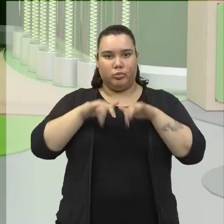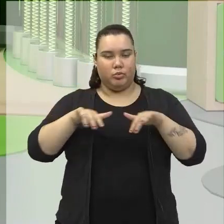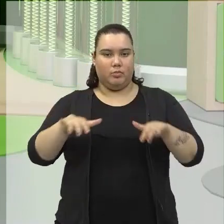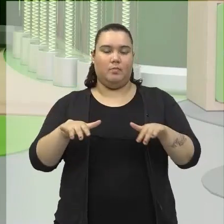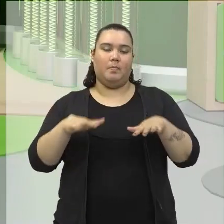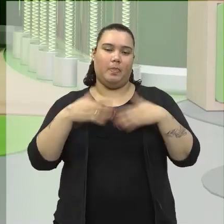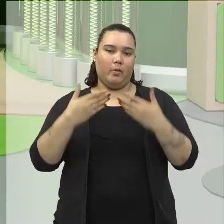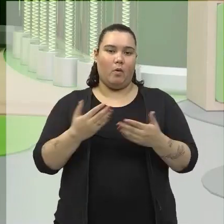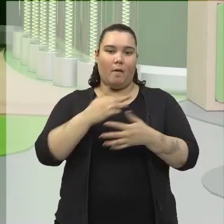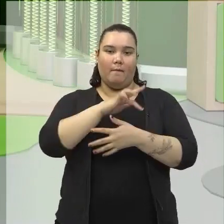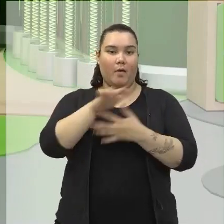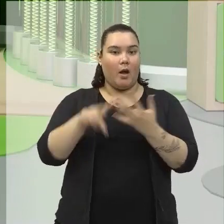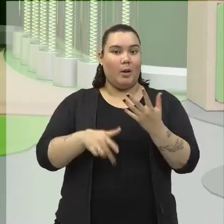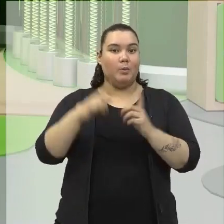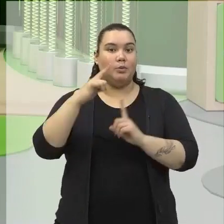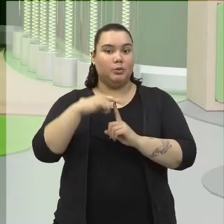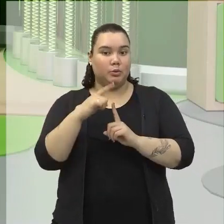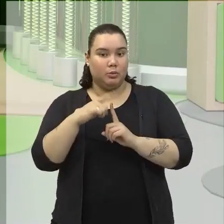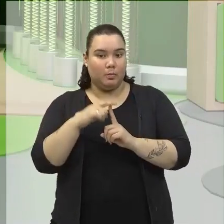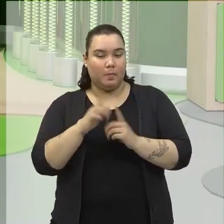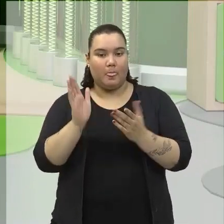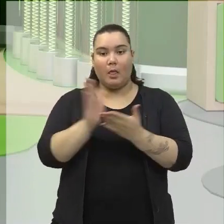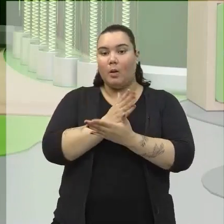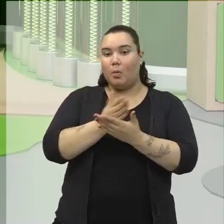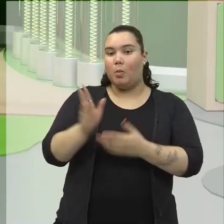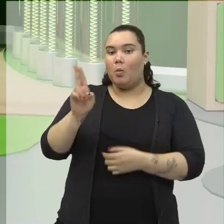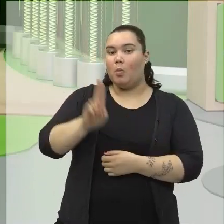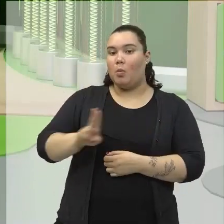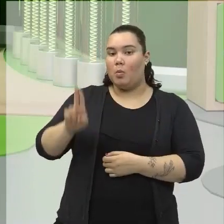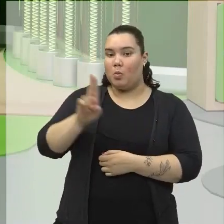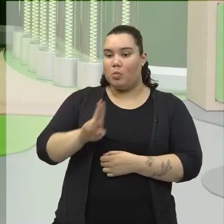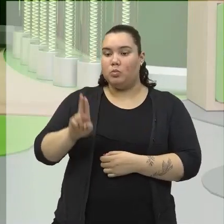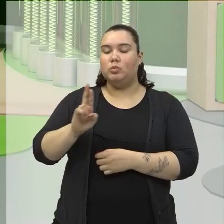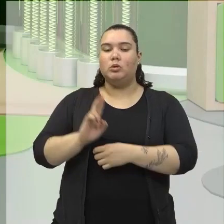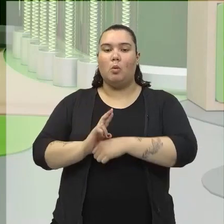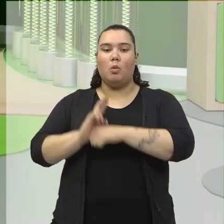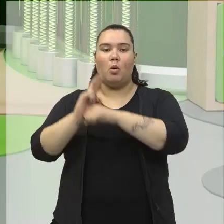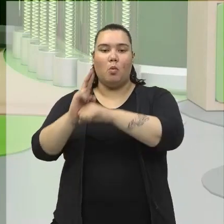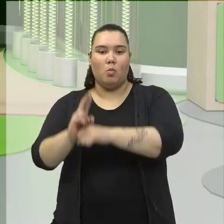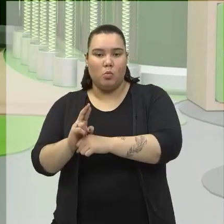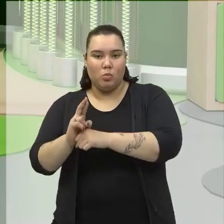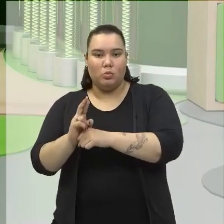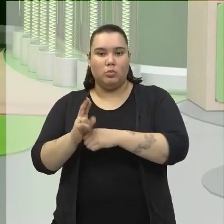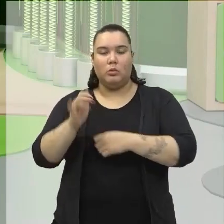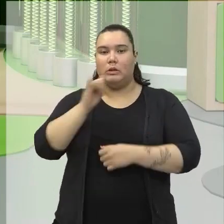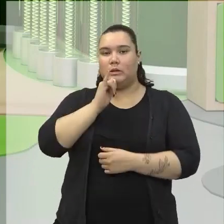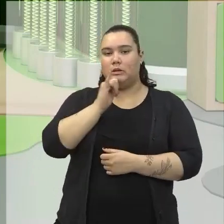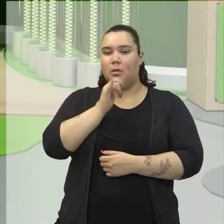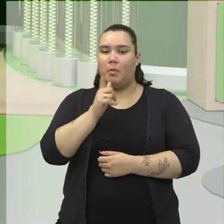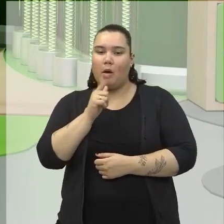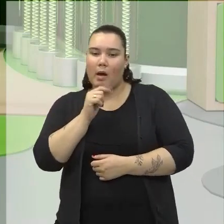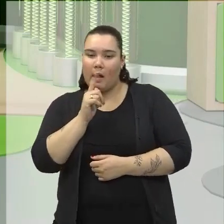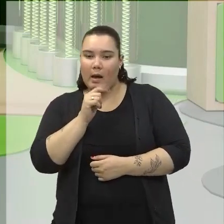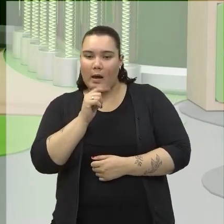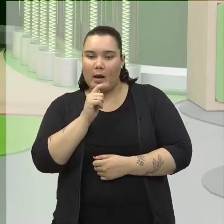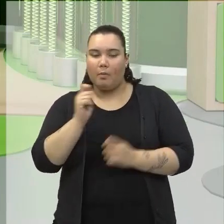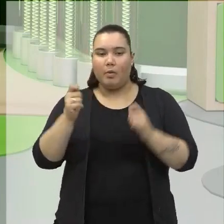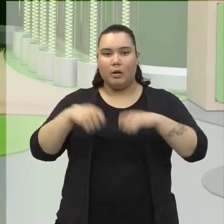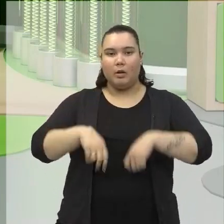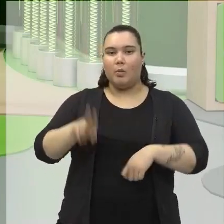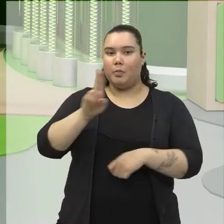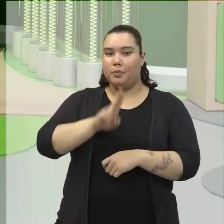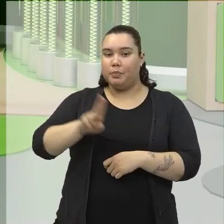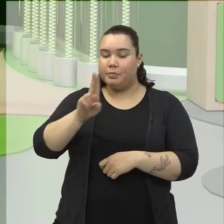a gente obter energia elétrica. E algumas delas utilizam ali recursos renováveis, como no caso da água, que a gente